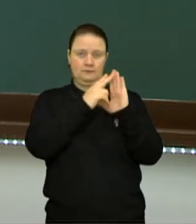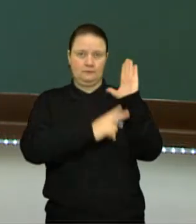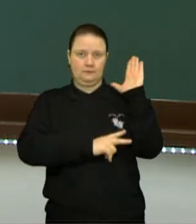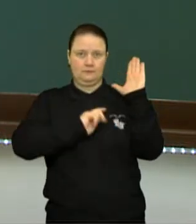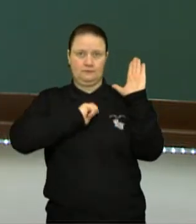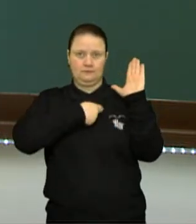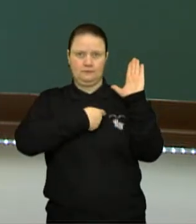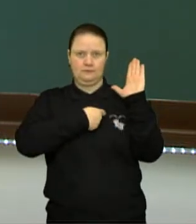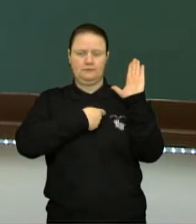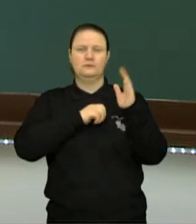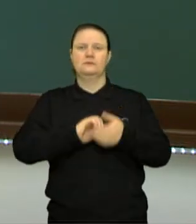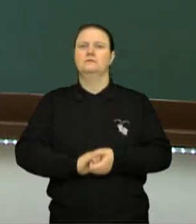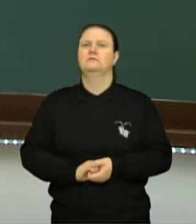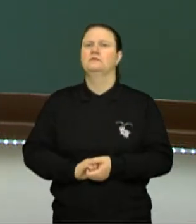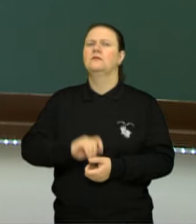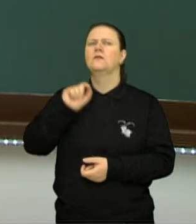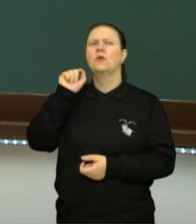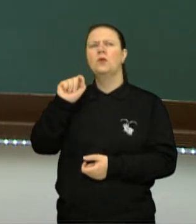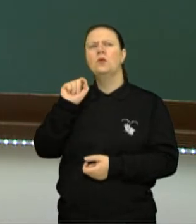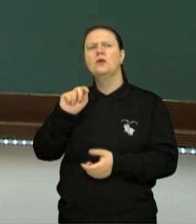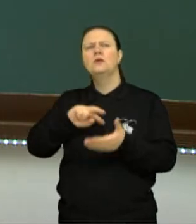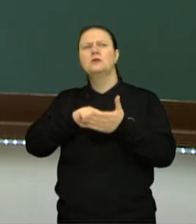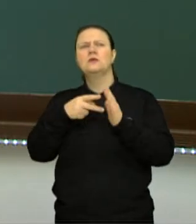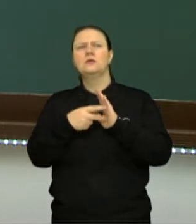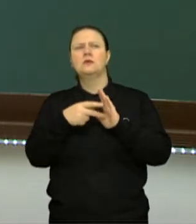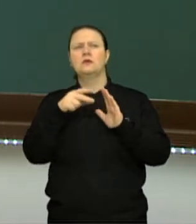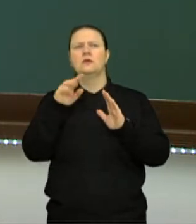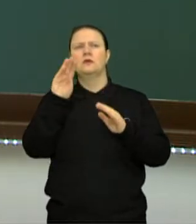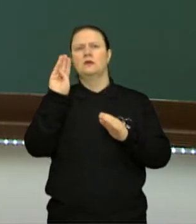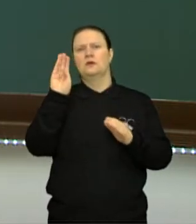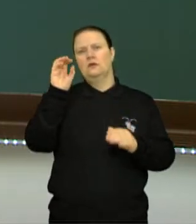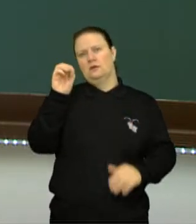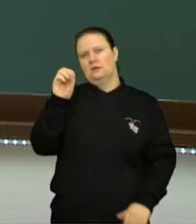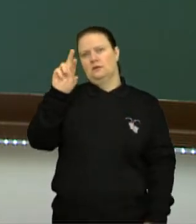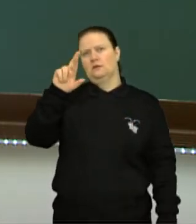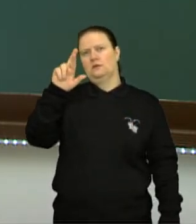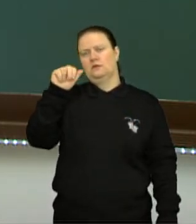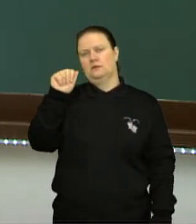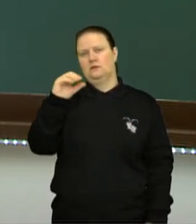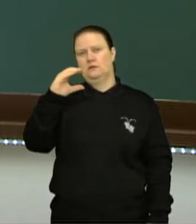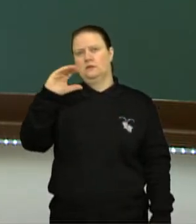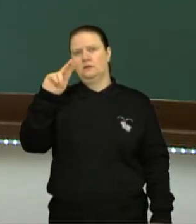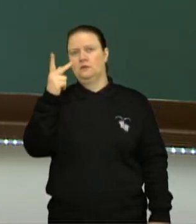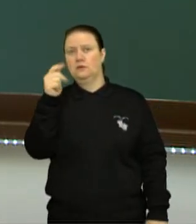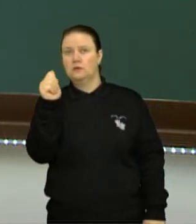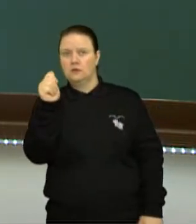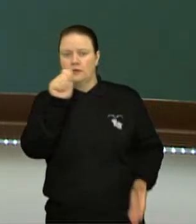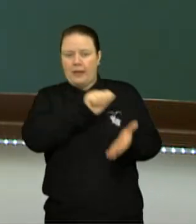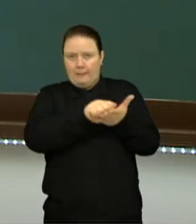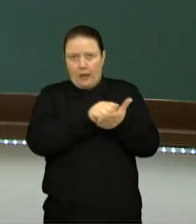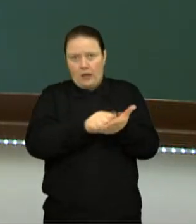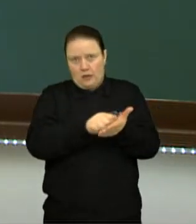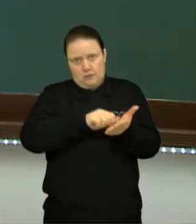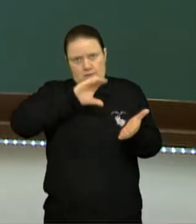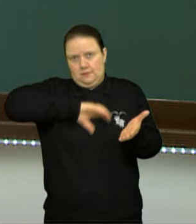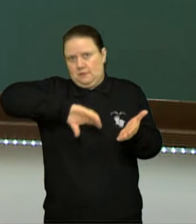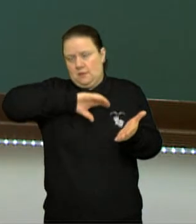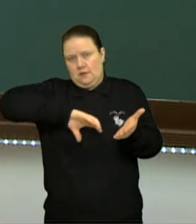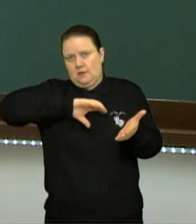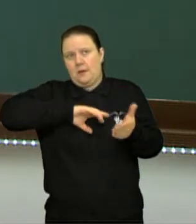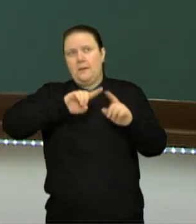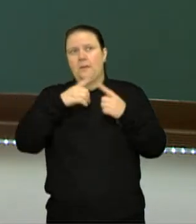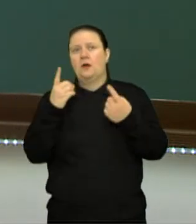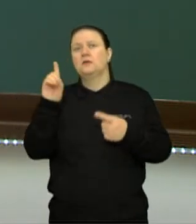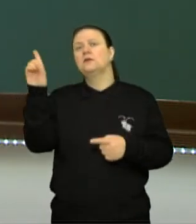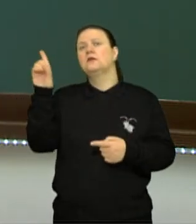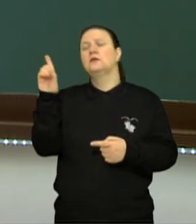Como assim, professora, muy borracha? Nós conhecemos a borracha que apaga. Agora aqui, muy borracha, é que